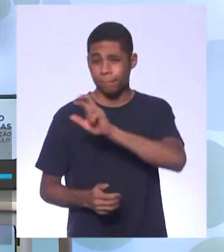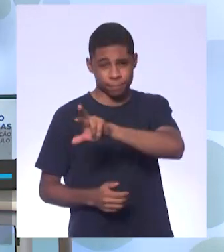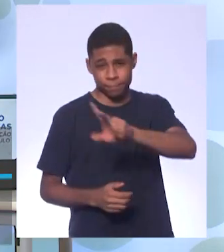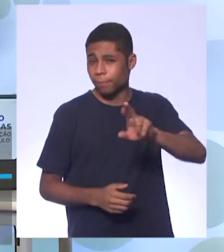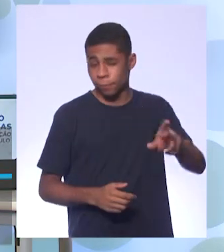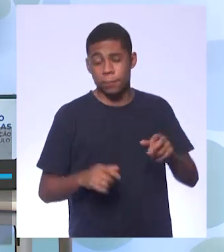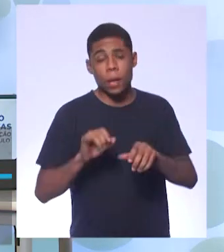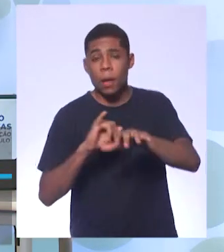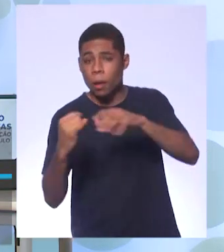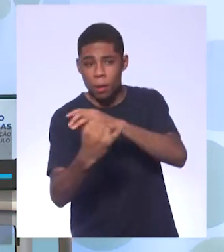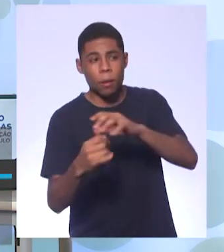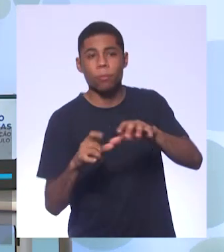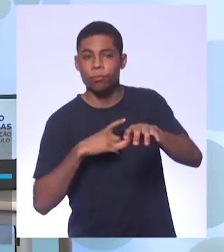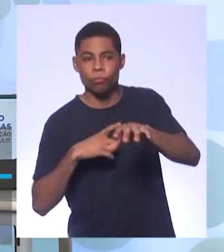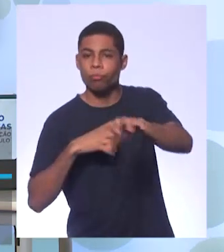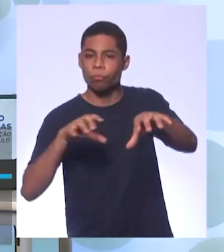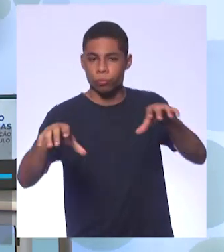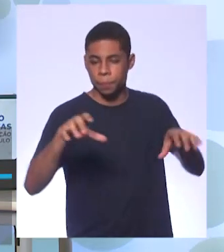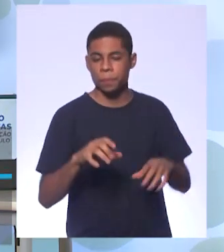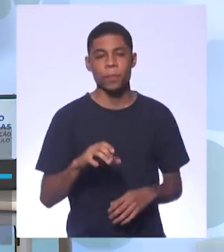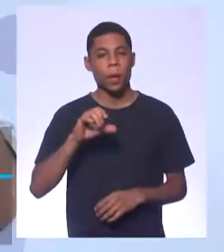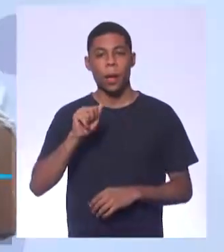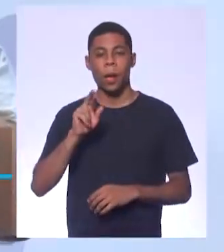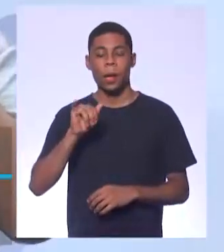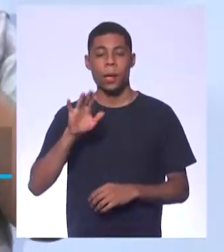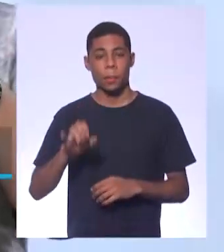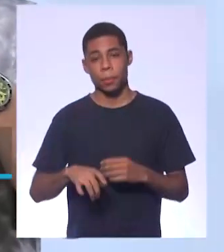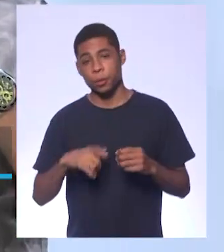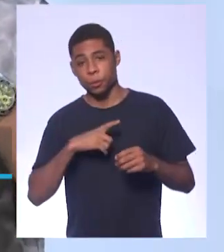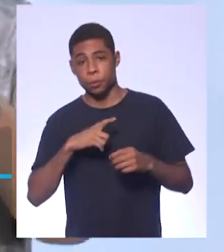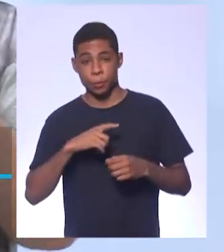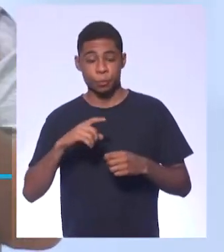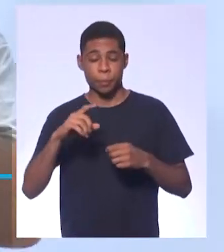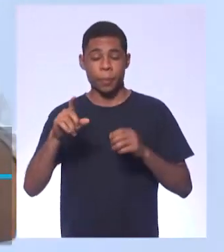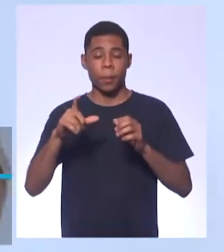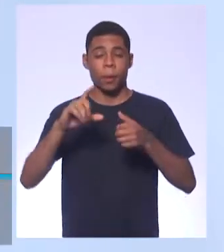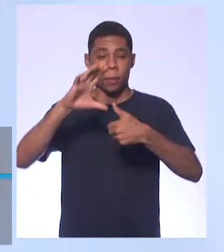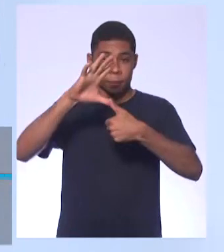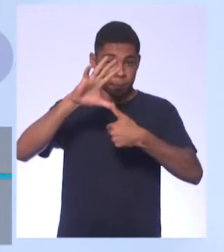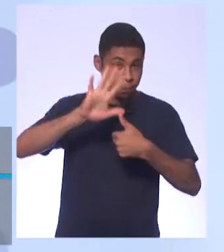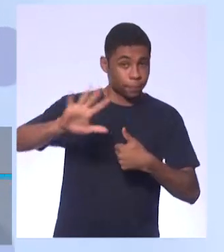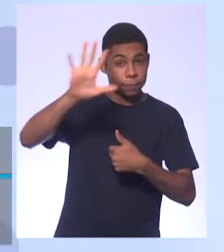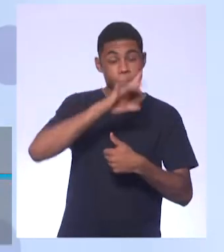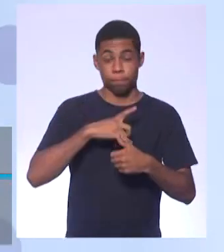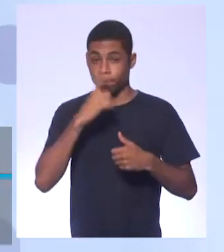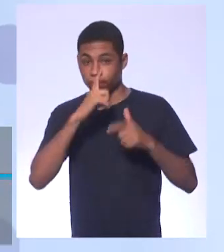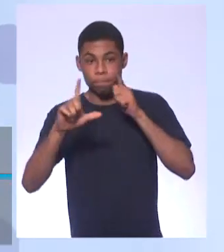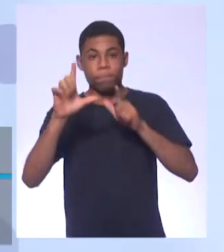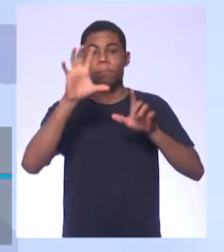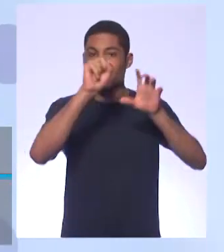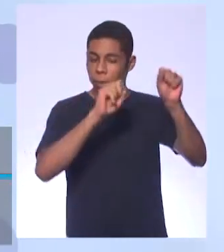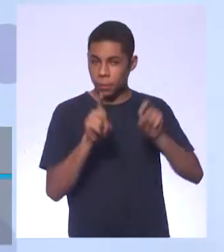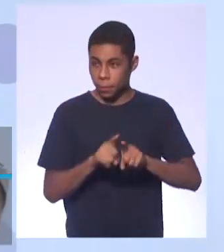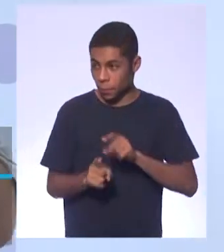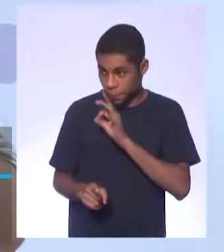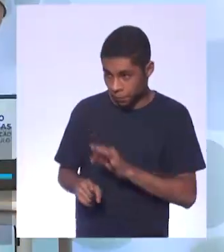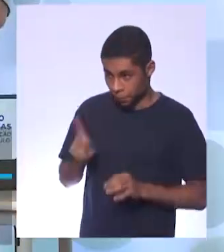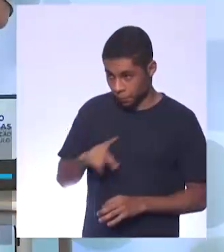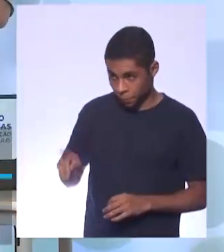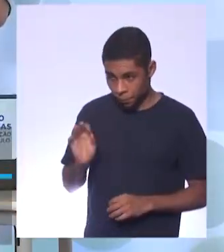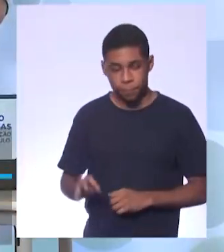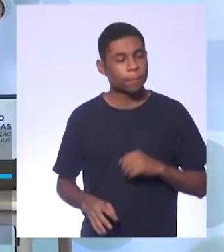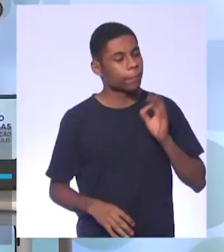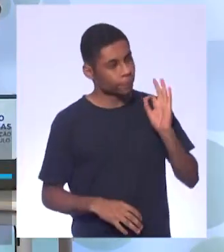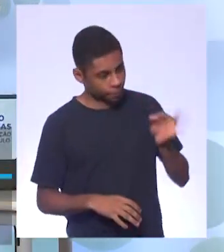E outras ilhas, né? No Caribe, né? E também na América do Norte também teve esse processo aí, né, professor?